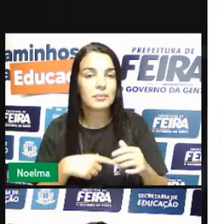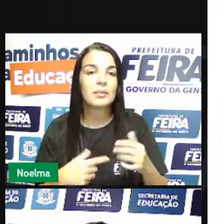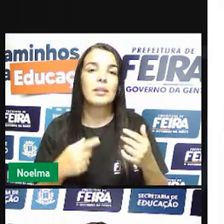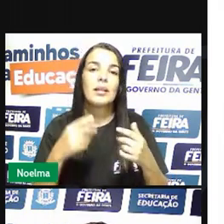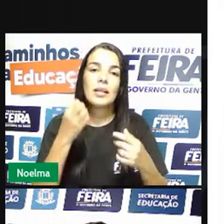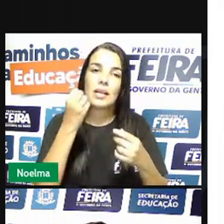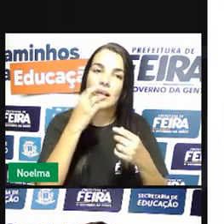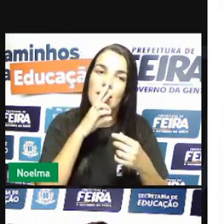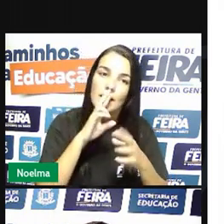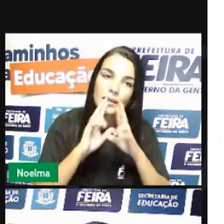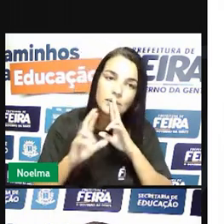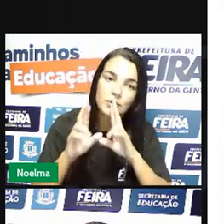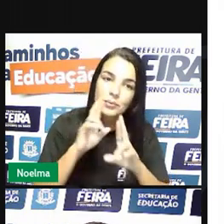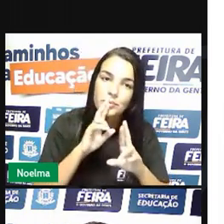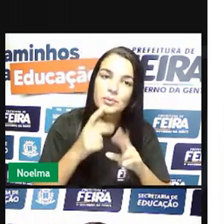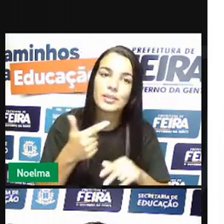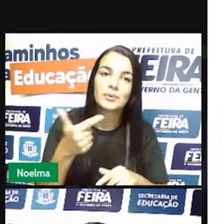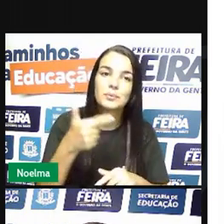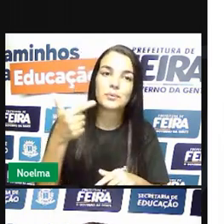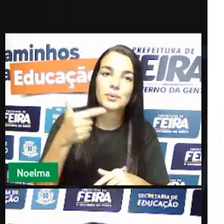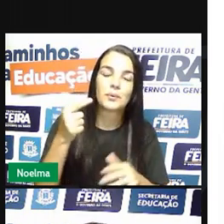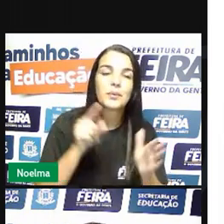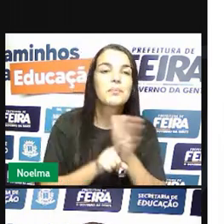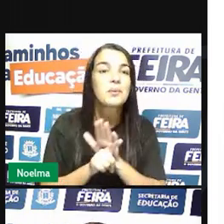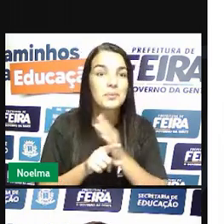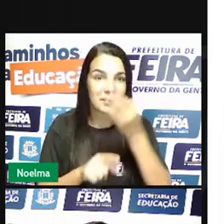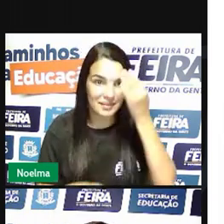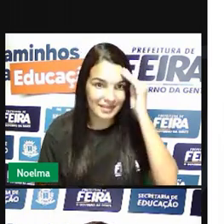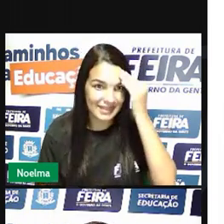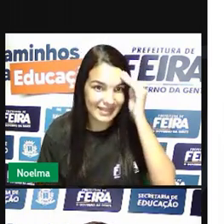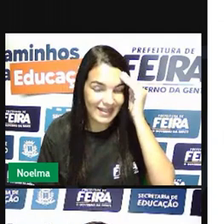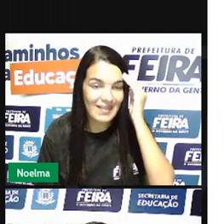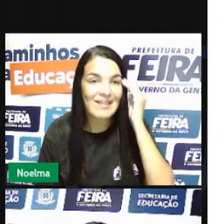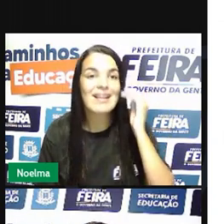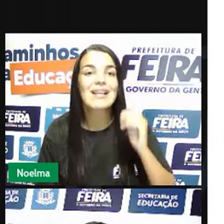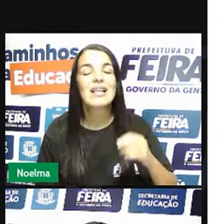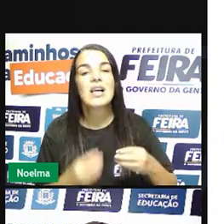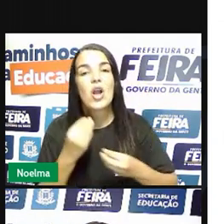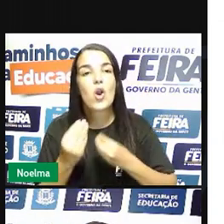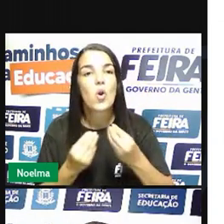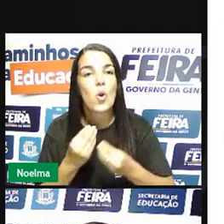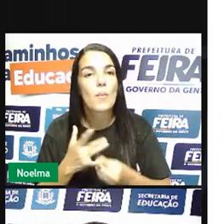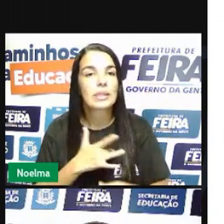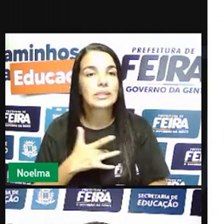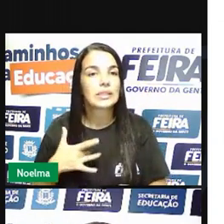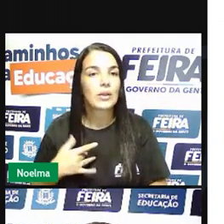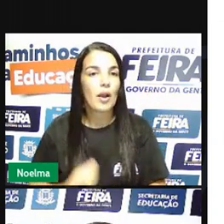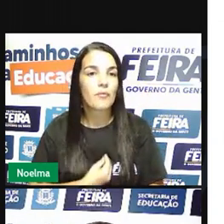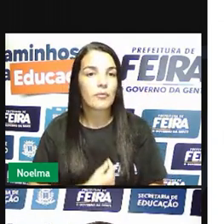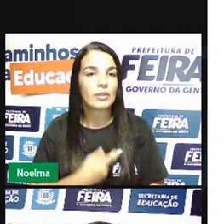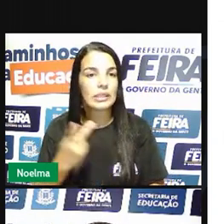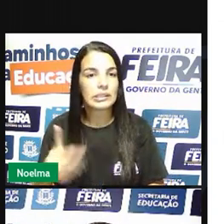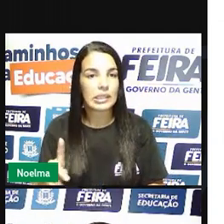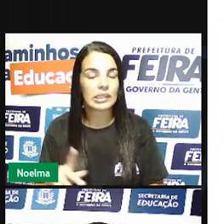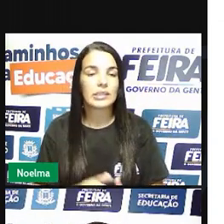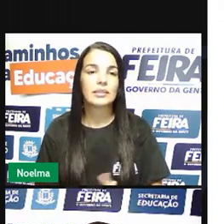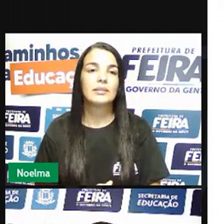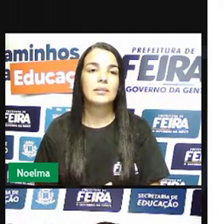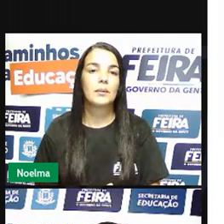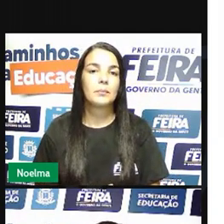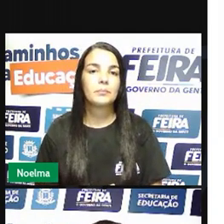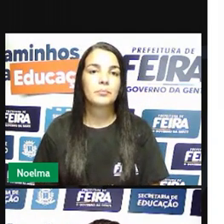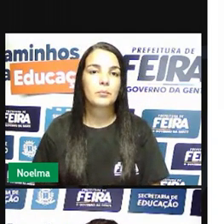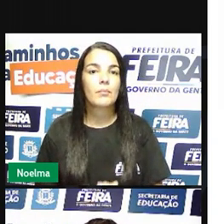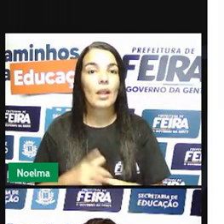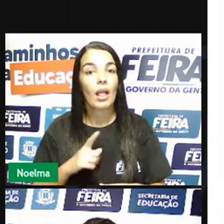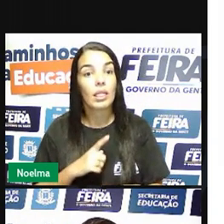a gente vai responder a segunda pergunta, que é como isso afeta a vida dessas crianças, certo?